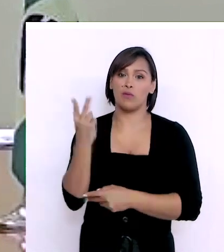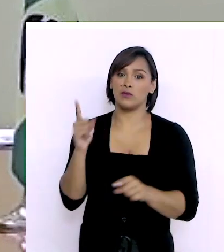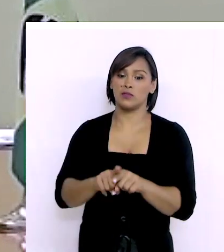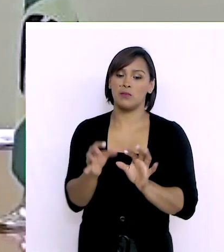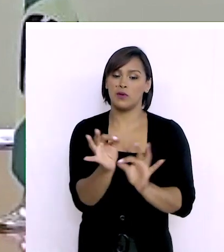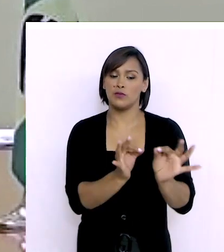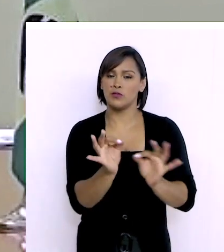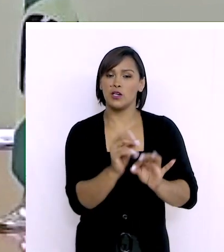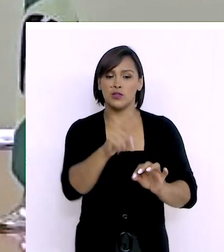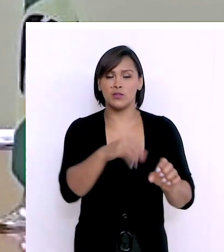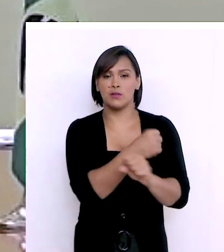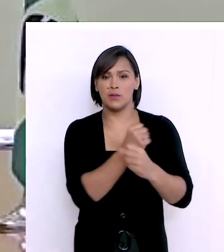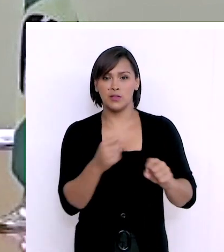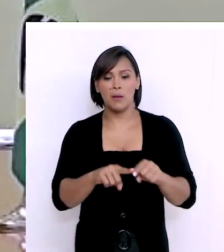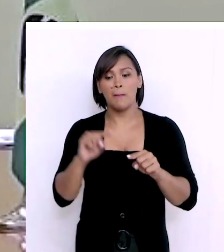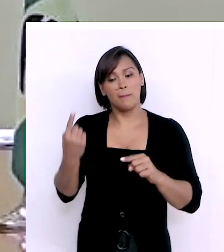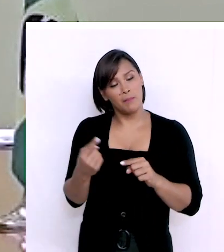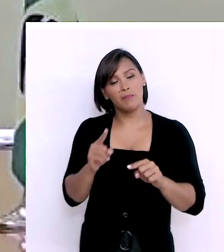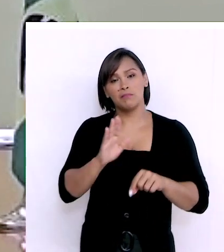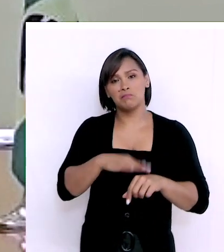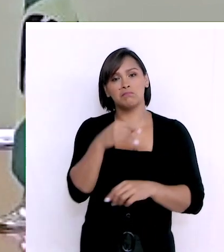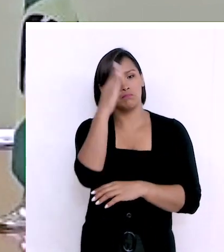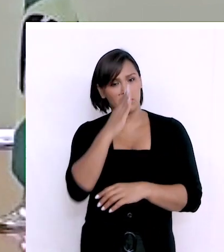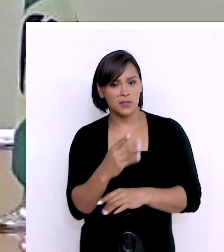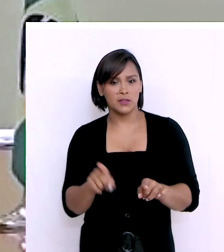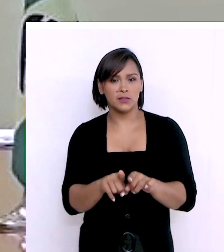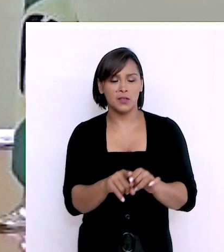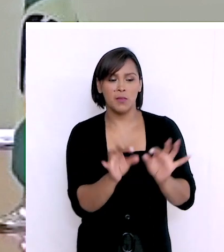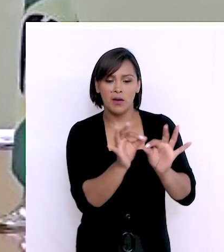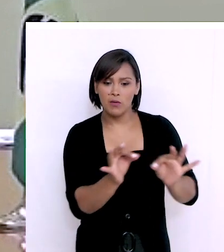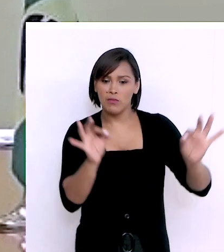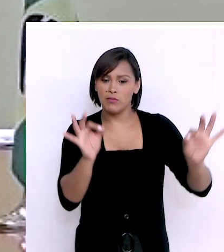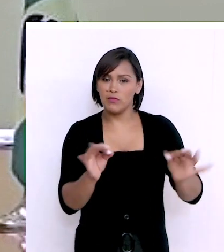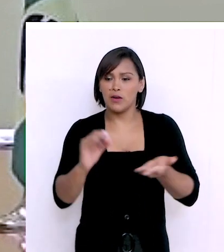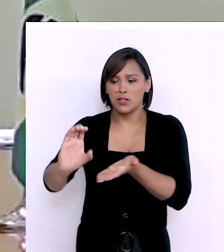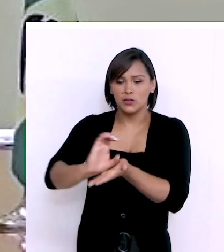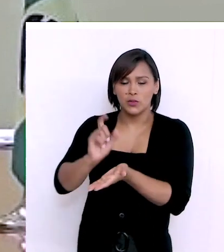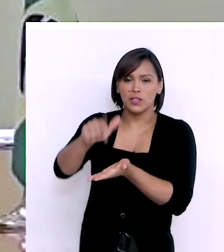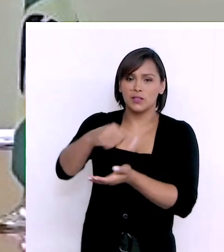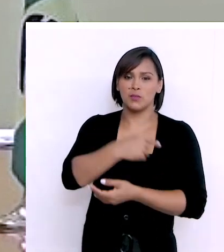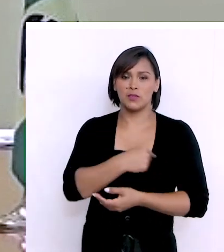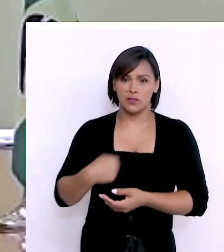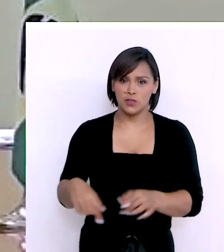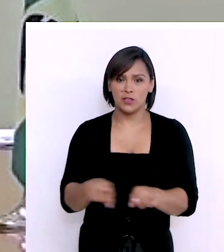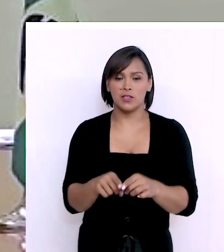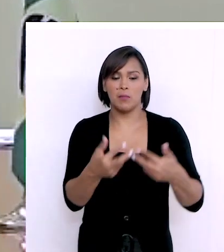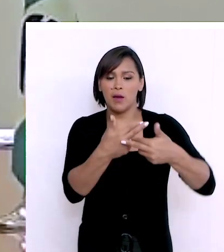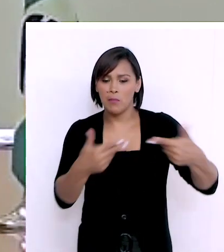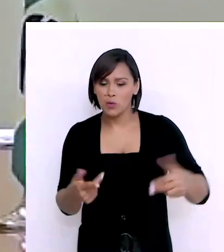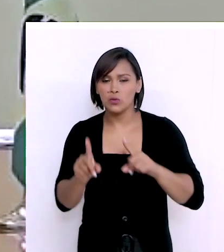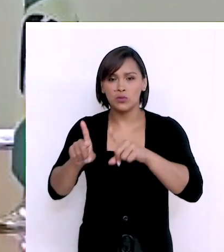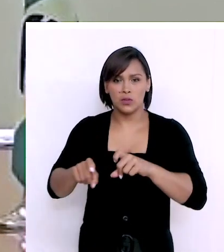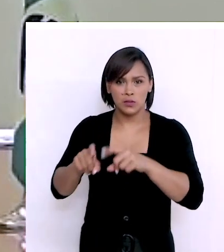ajuste para a nossa indústria. Mas, por outro lado, o Brasil também se beneficiou muito da enorme demanda chinesa por commodities e produtos